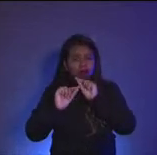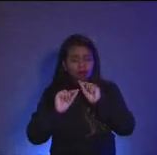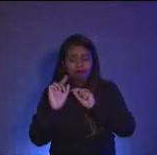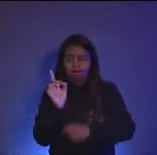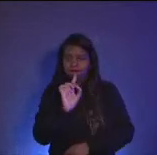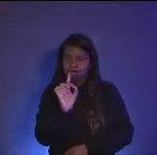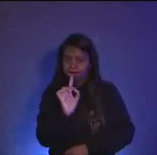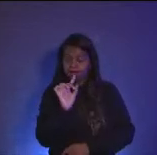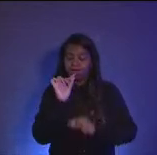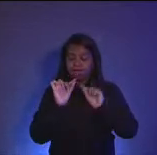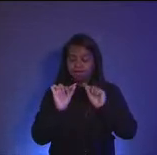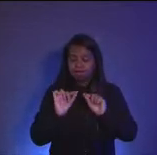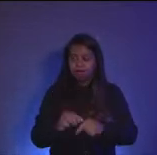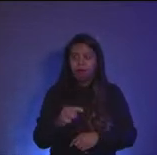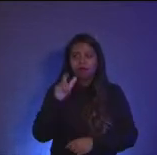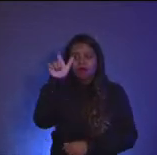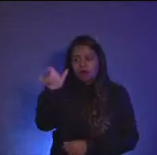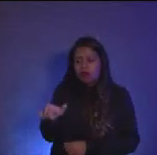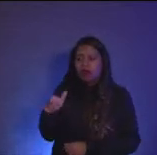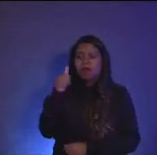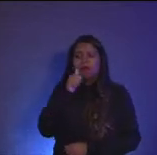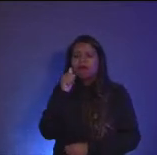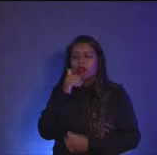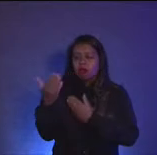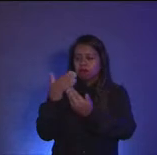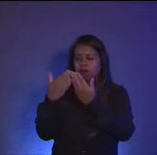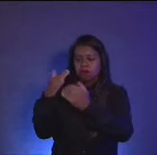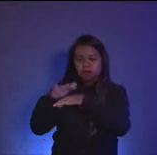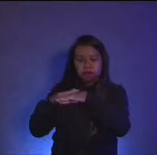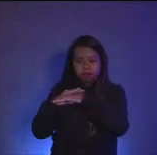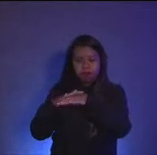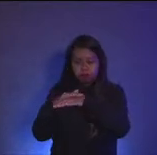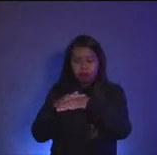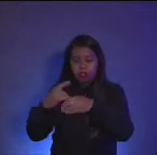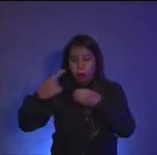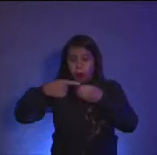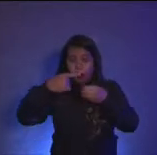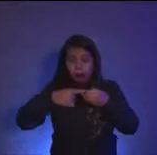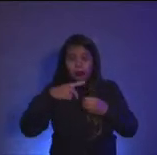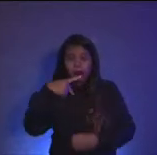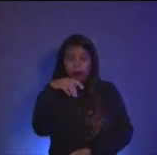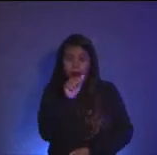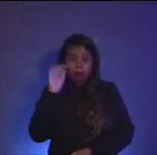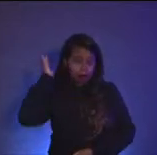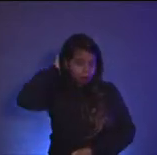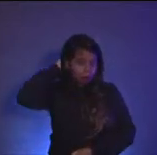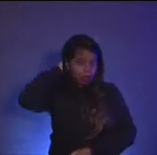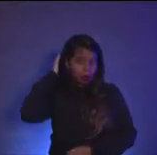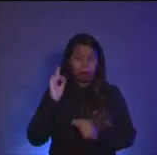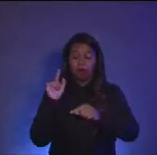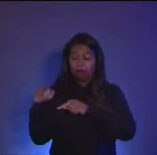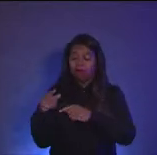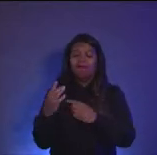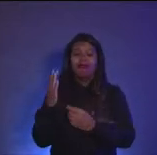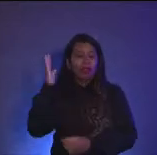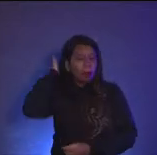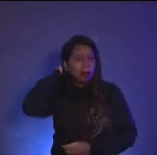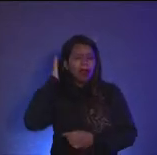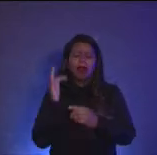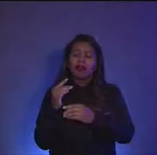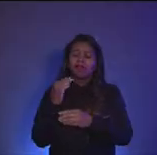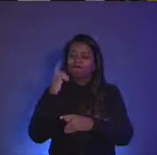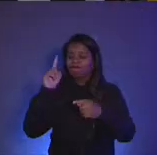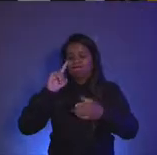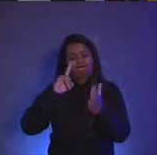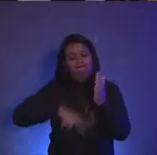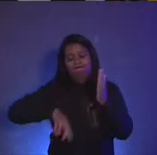ela morava no interior do Pará, e ela precisou fazer um aborto legal. Ela foi para Belém. Lá em Belém, ela teve o serviço negado. Então, ela precisou